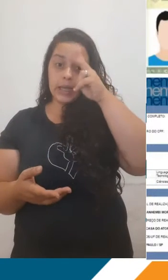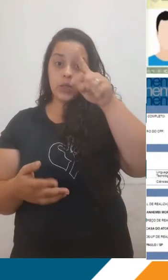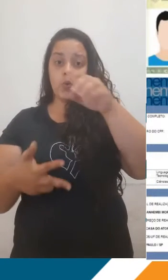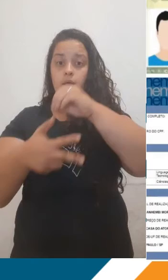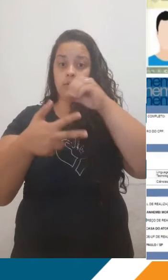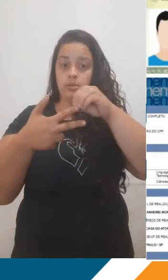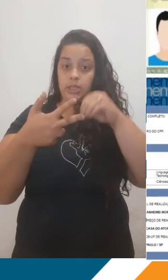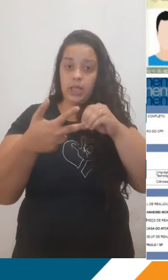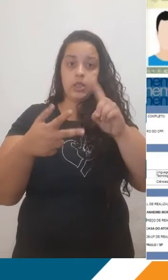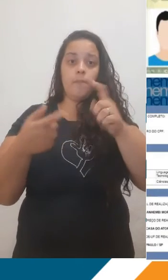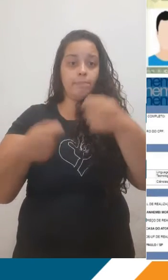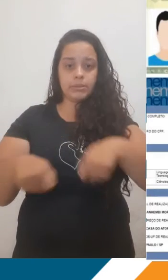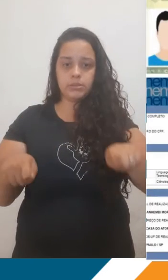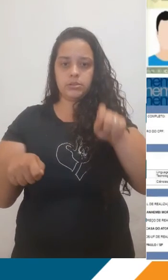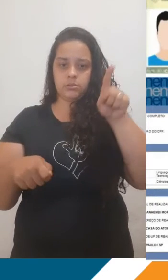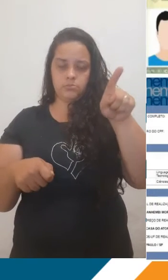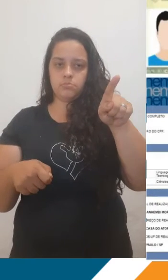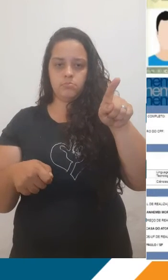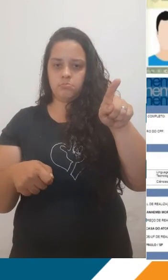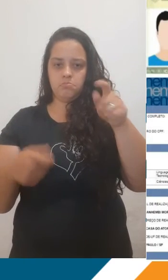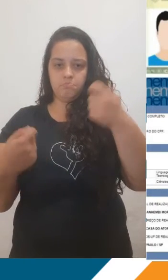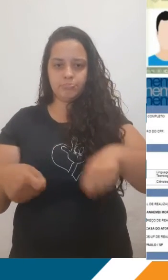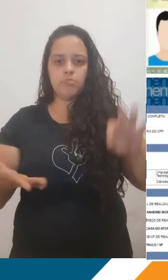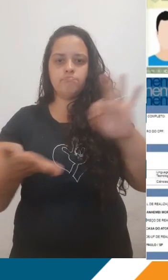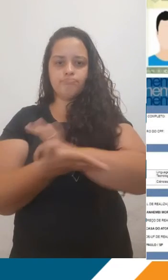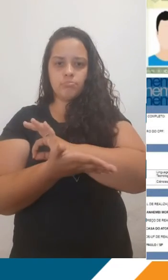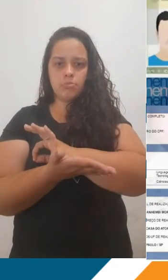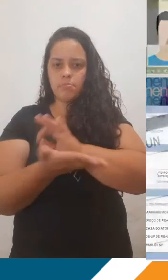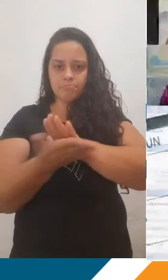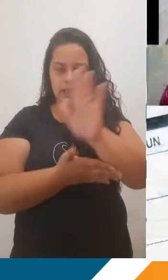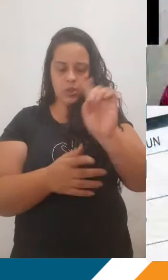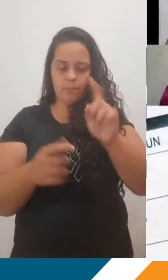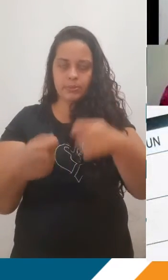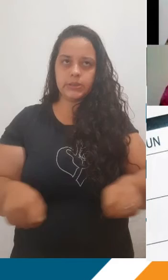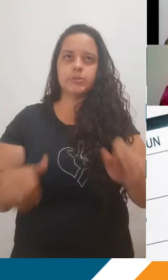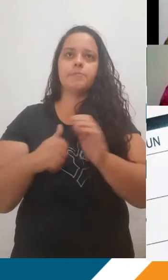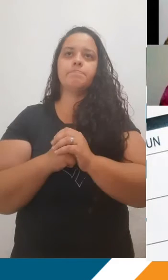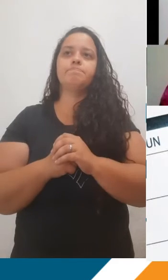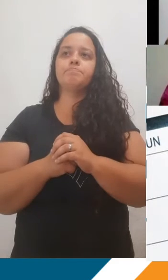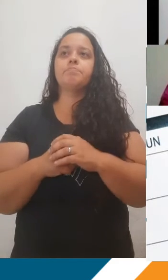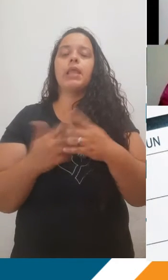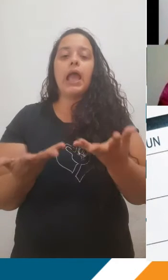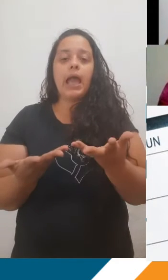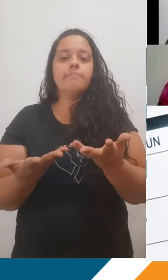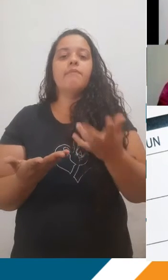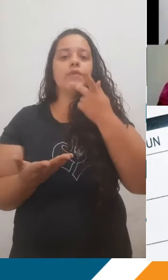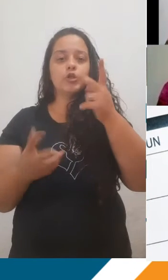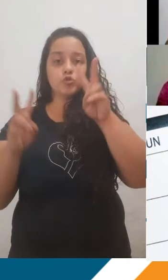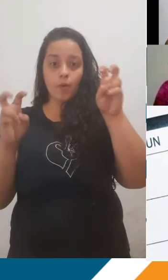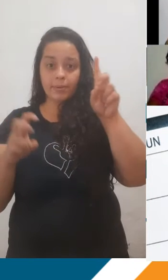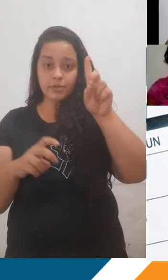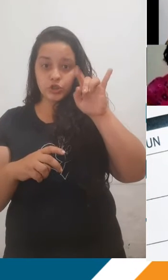que o candidato leve o cartão de confirmação de inscrição impresso. Bom, em relação às datas, nós